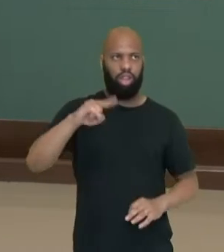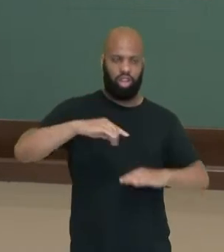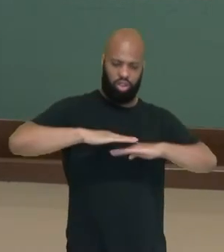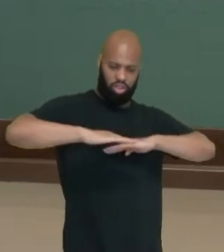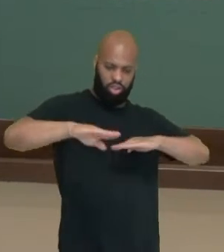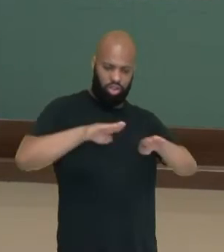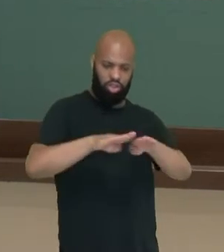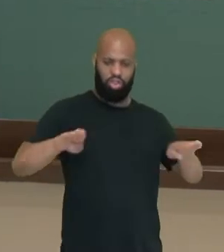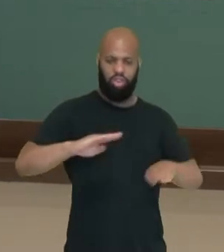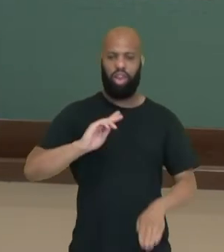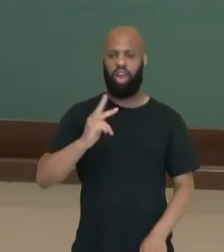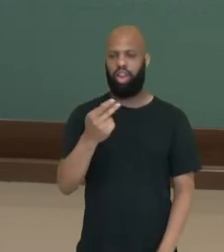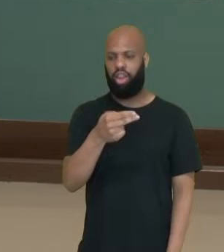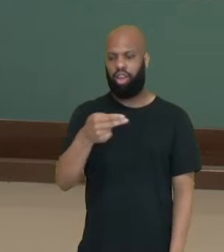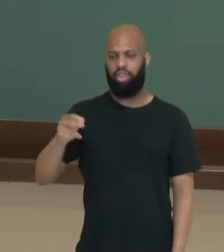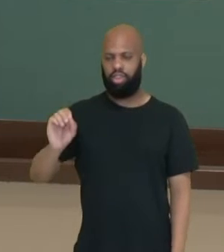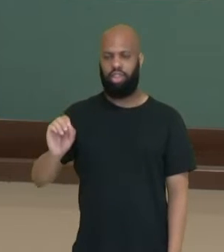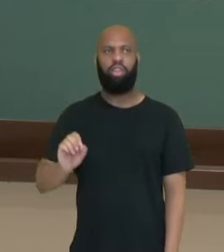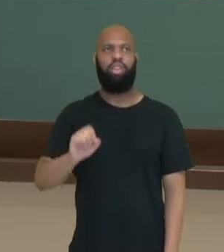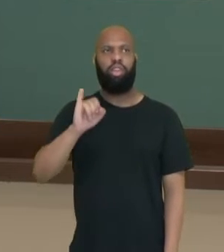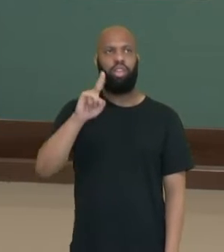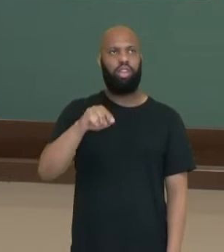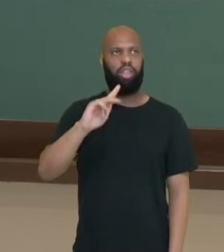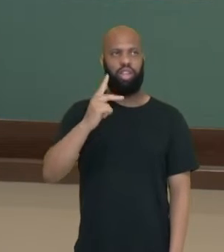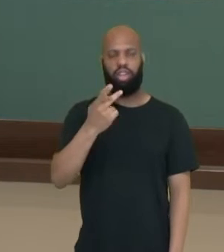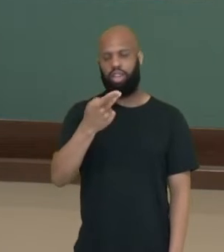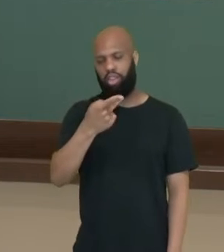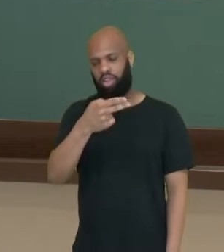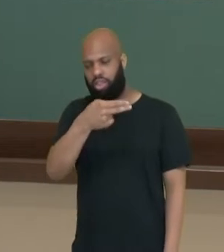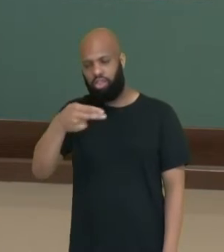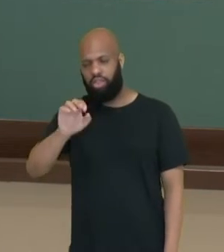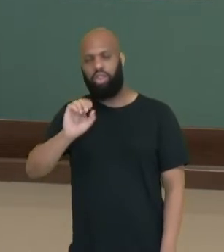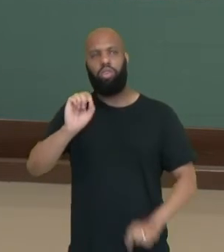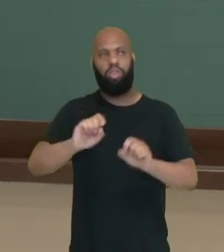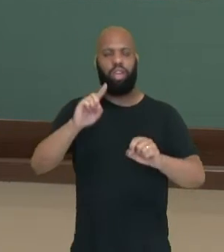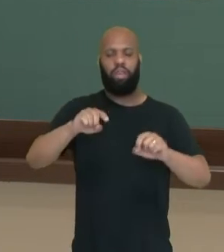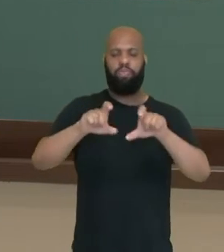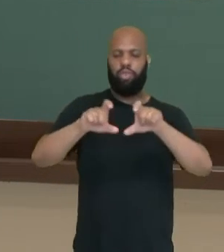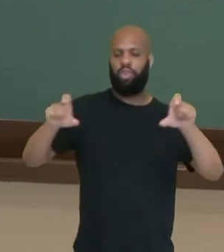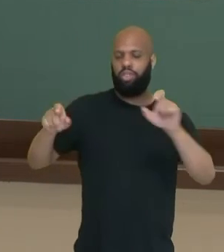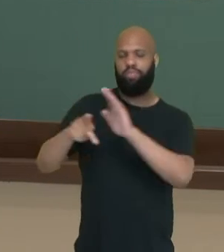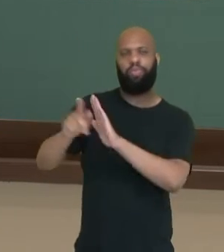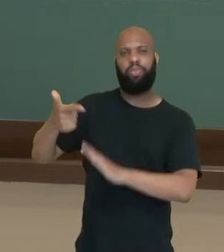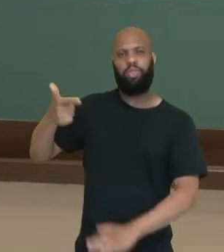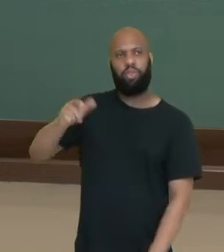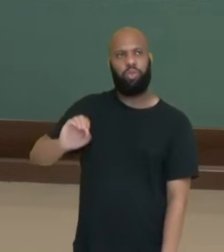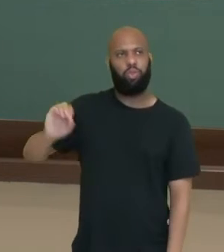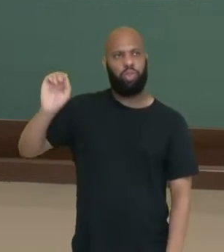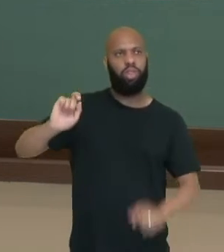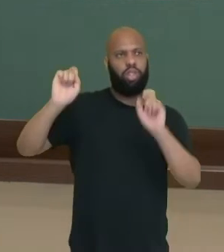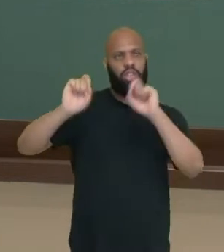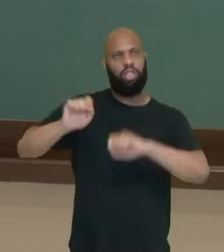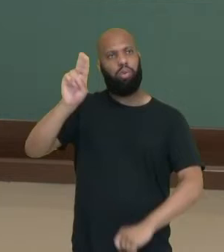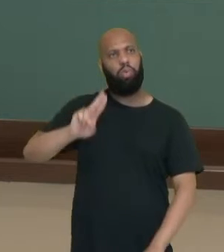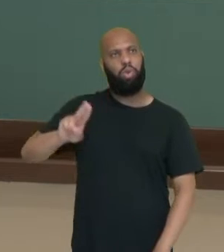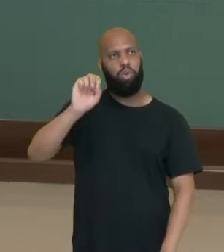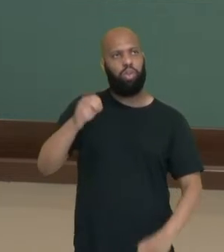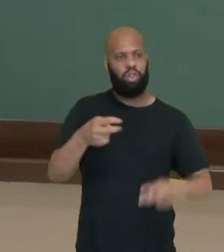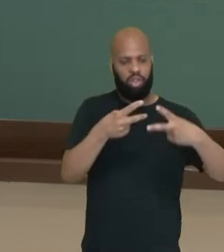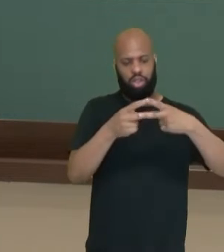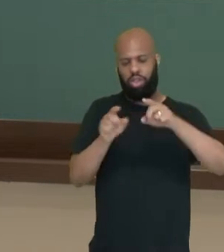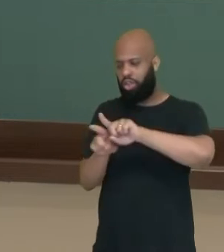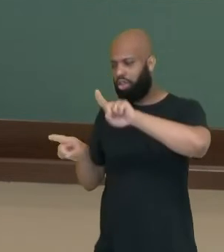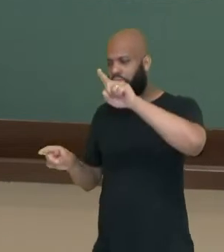chão, a altura é igual a zero. Então, se a altura é zero, eu caio numa equação do segundo grau. Posso utilizar por Bhaskara, ó. Tiro A,